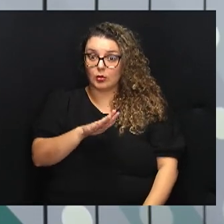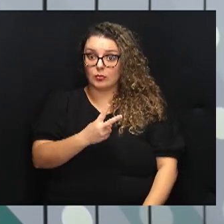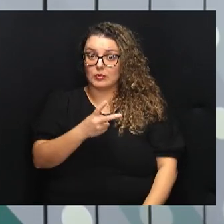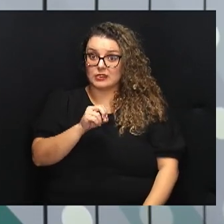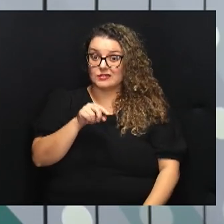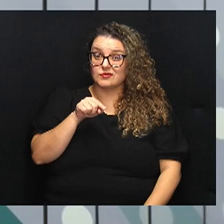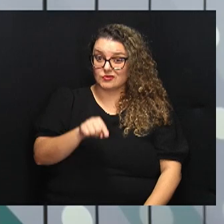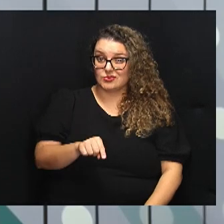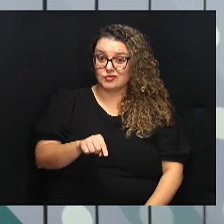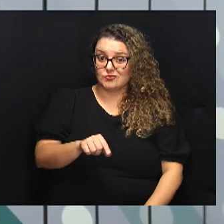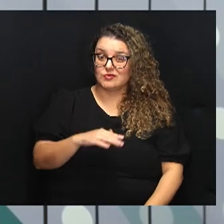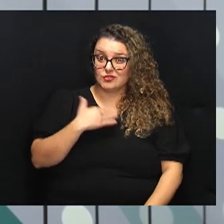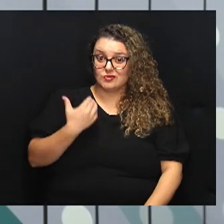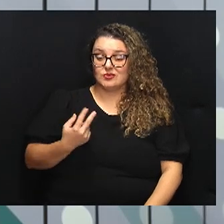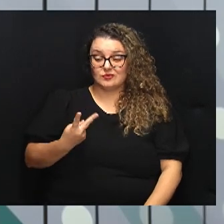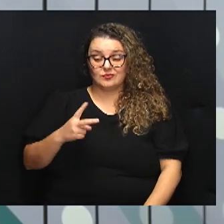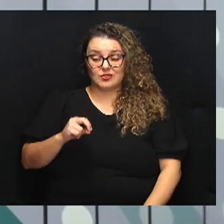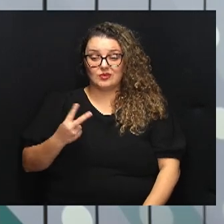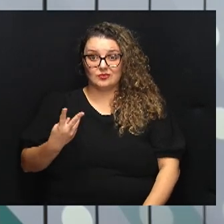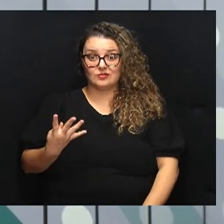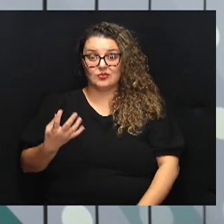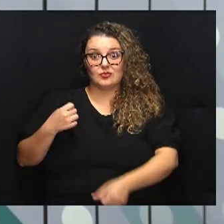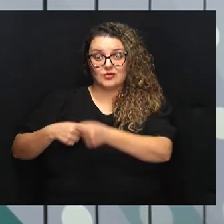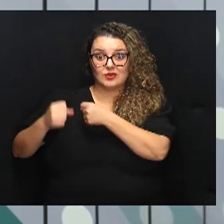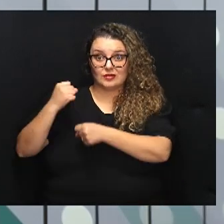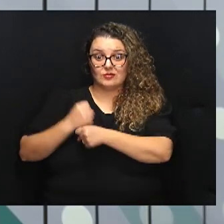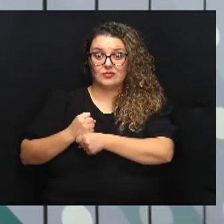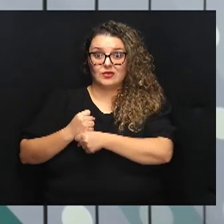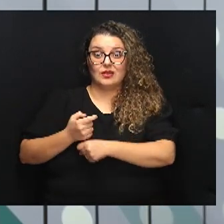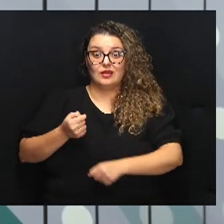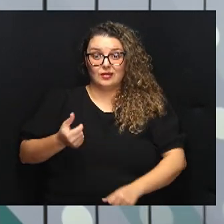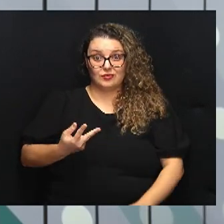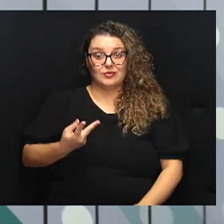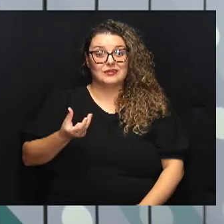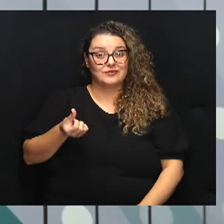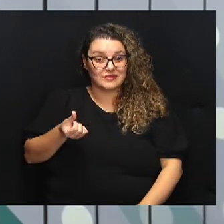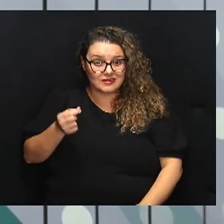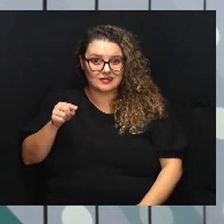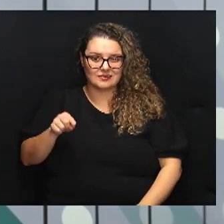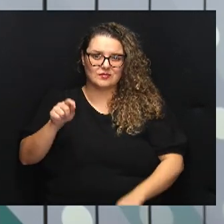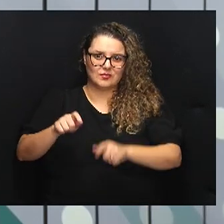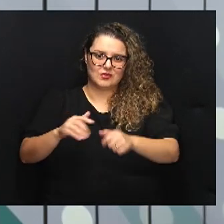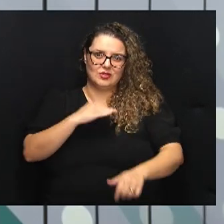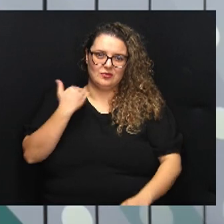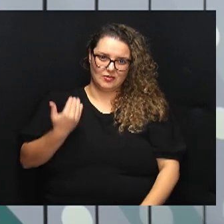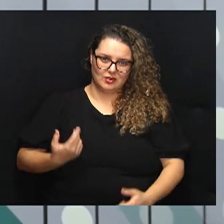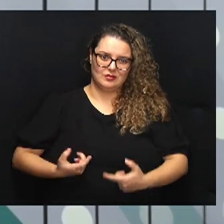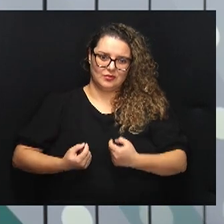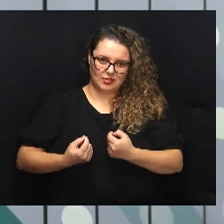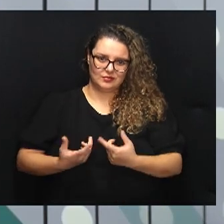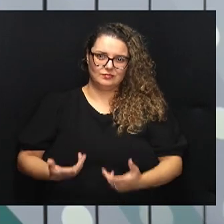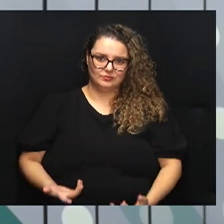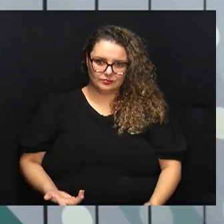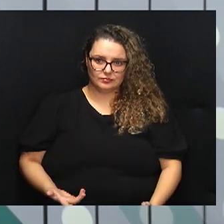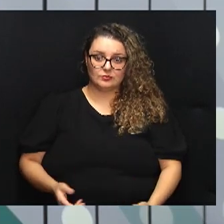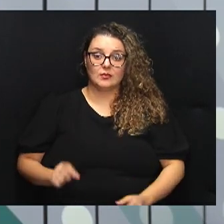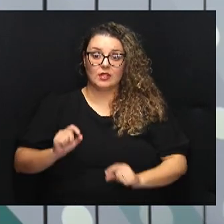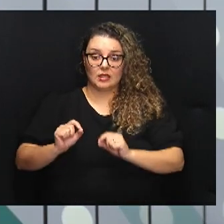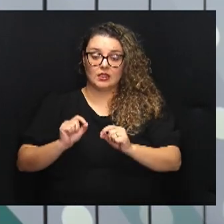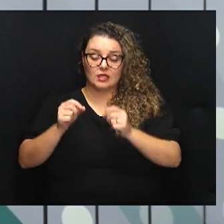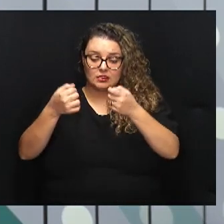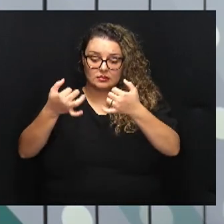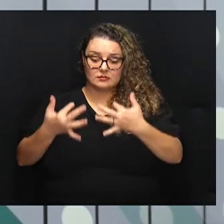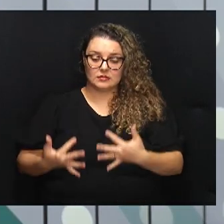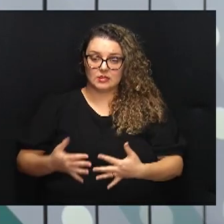mil e em 2024, ano passado, chegou a quase 26 mil. Quem explica tudo sobre esse tema e quais as